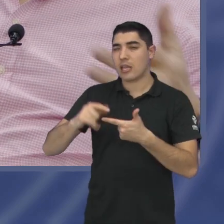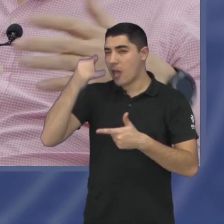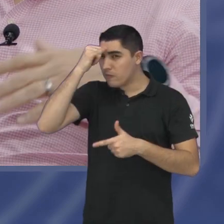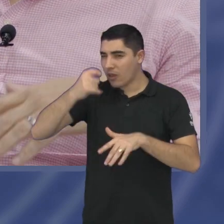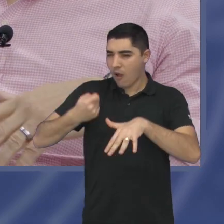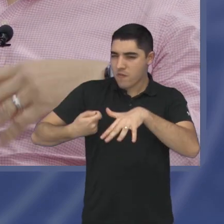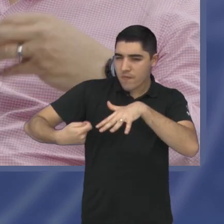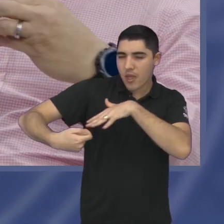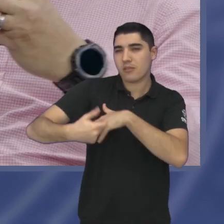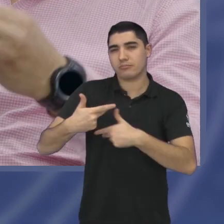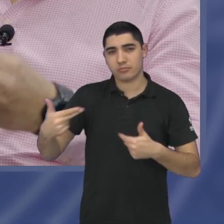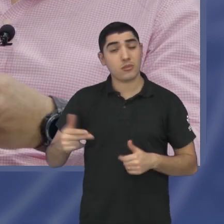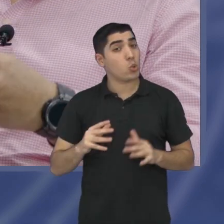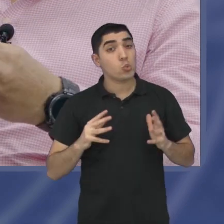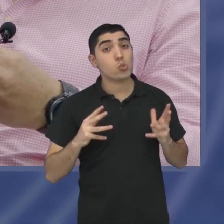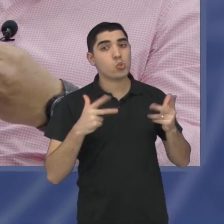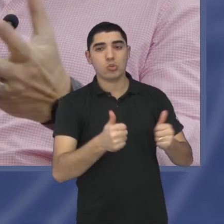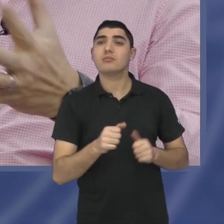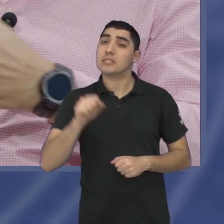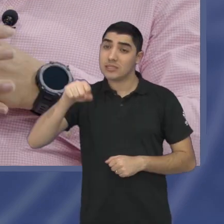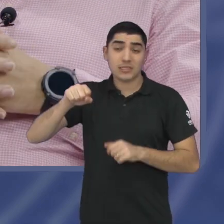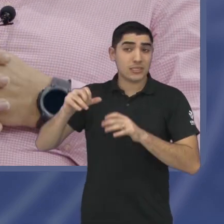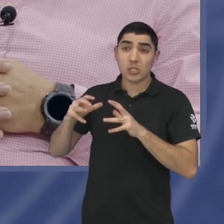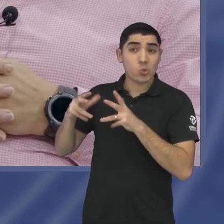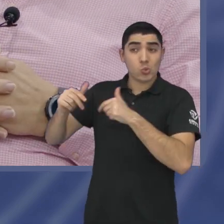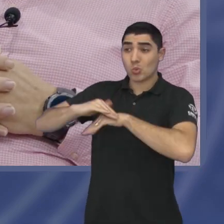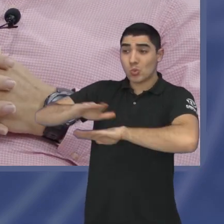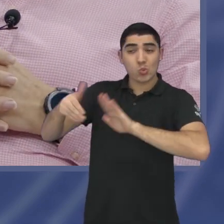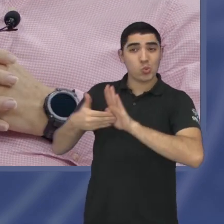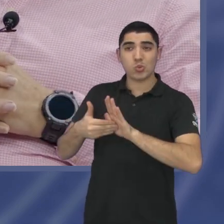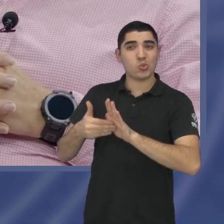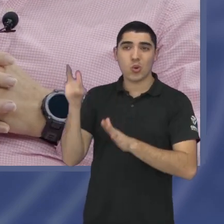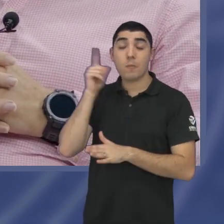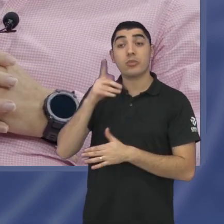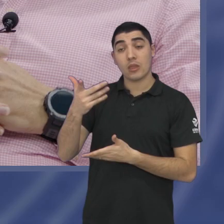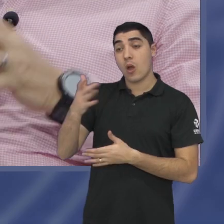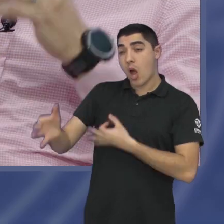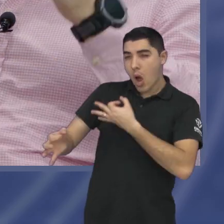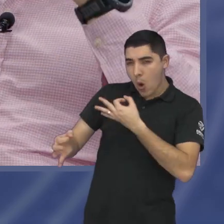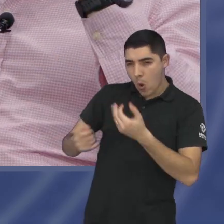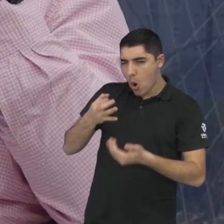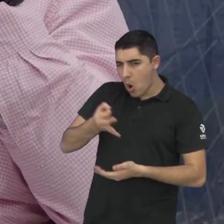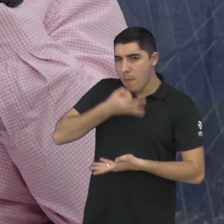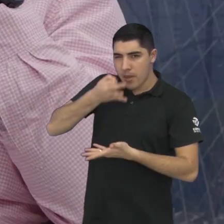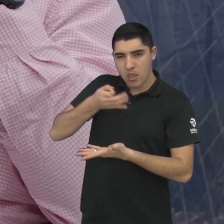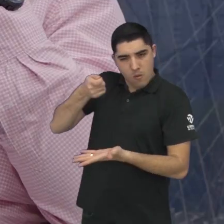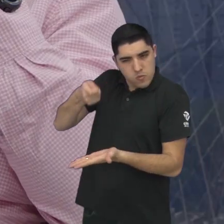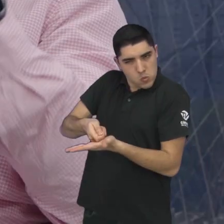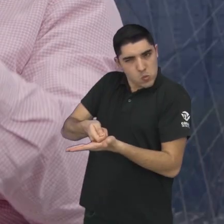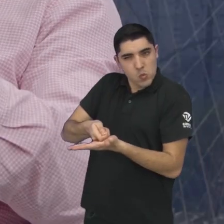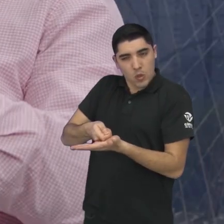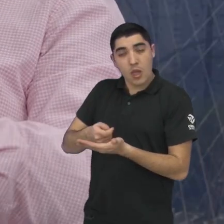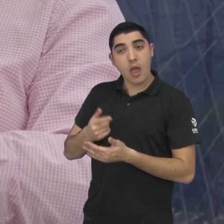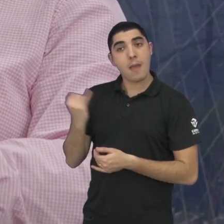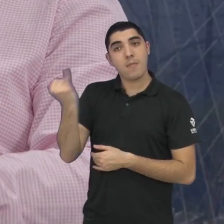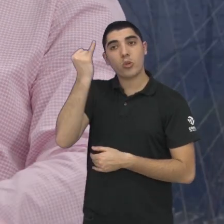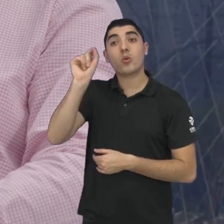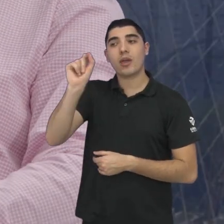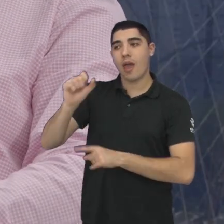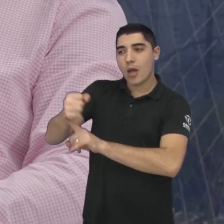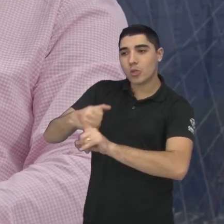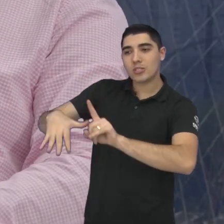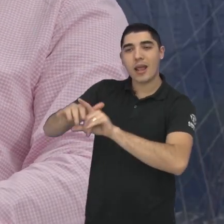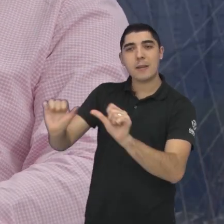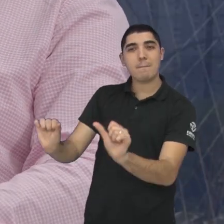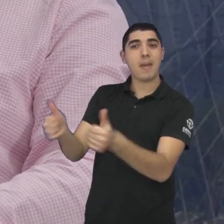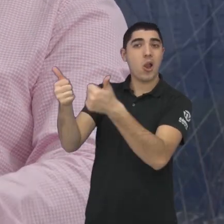pseudociência, fake news, coisas que são... A tudo, né? A tudo. Mas eu penso que o pensamento crítico é essencial para você ter